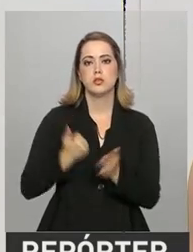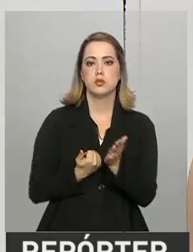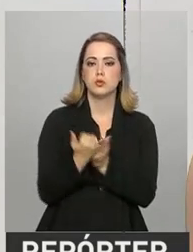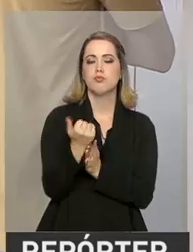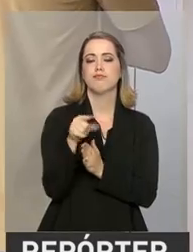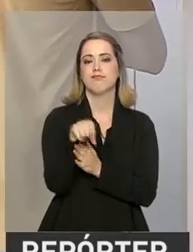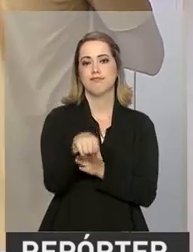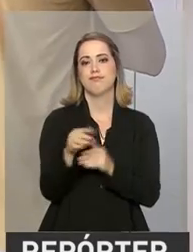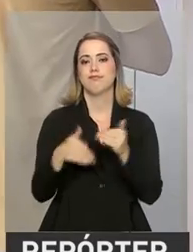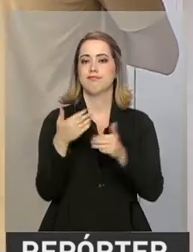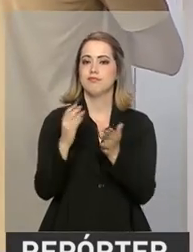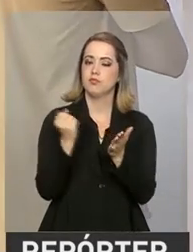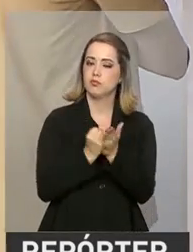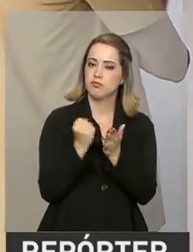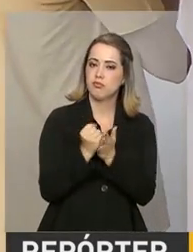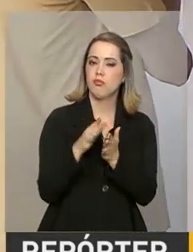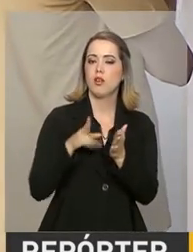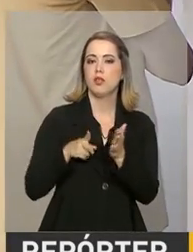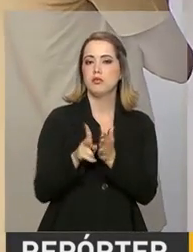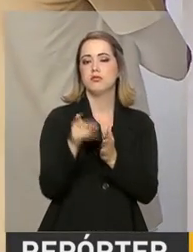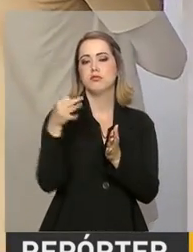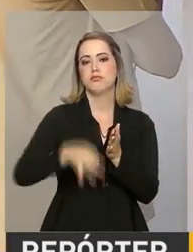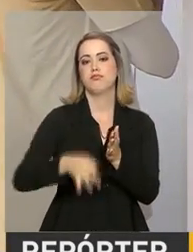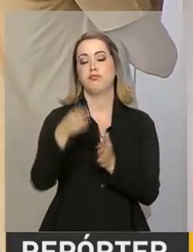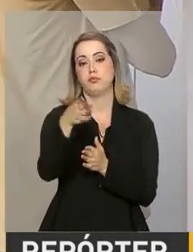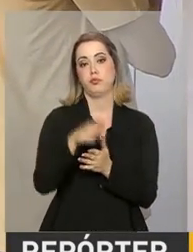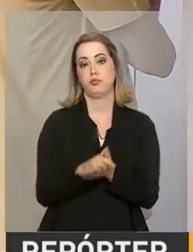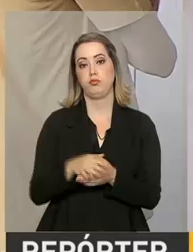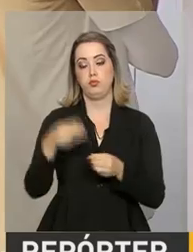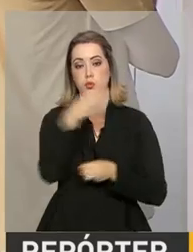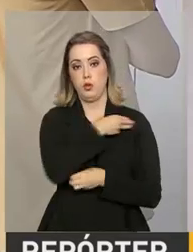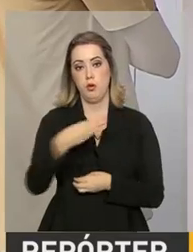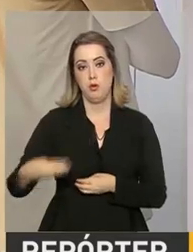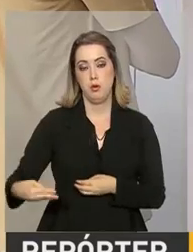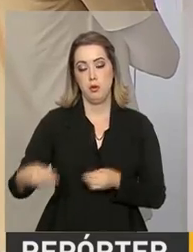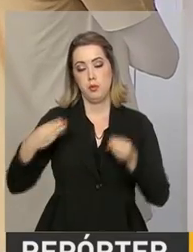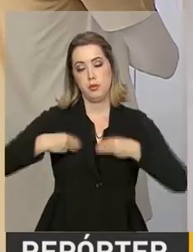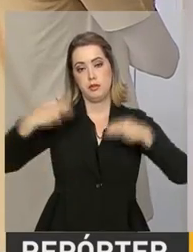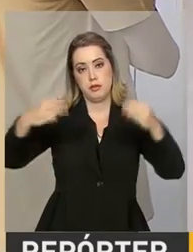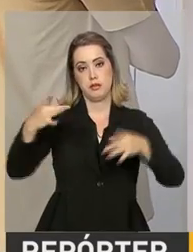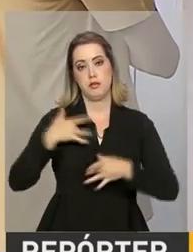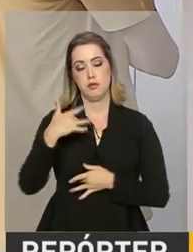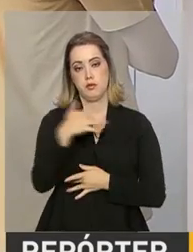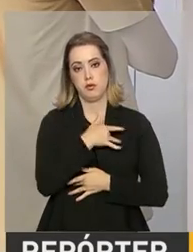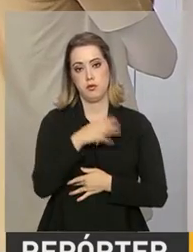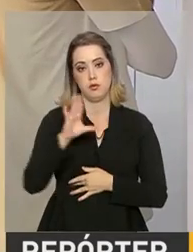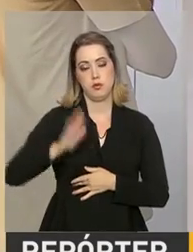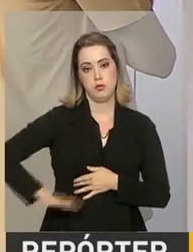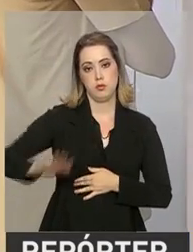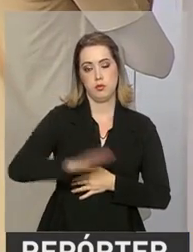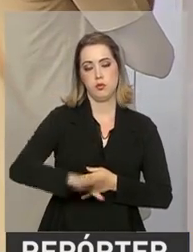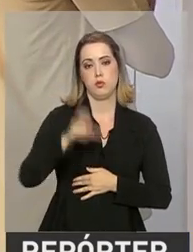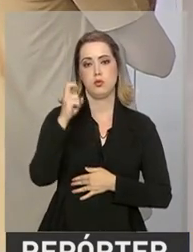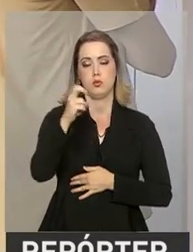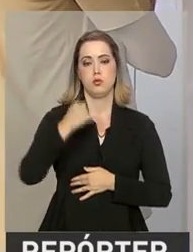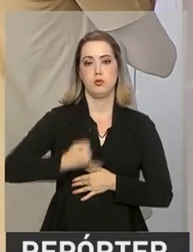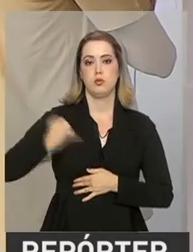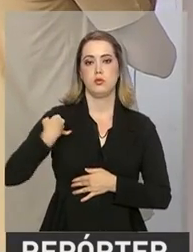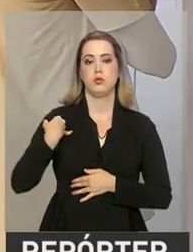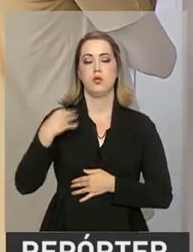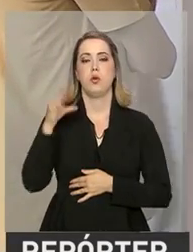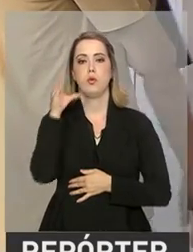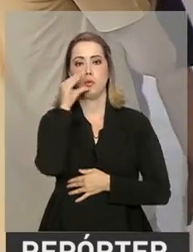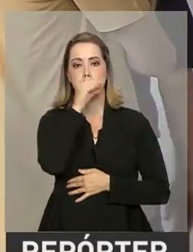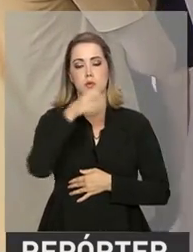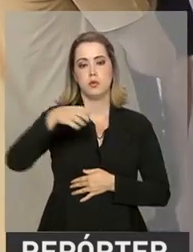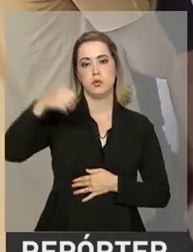carteira dela. A campanha do Ministério da Saúde vale para crianças de até 5 anos e adolescentes entre 9 e 15 anos.